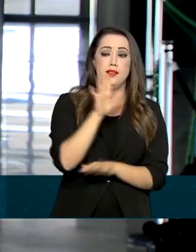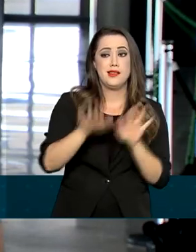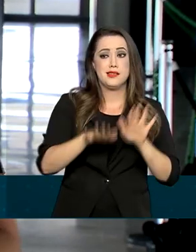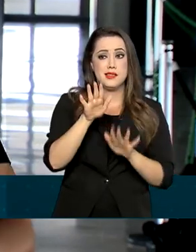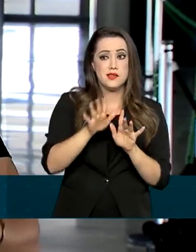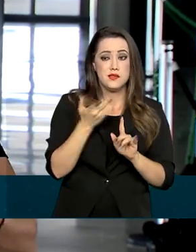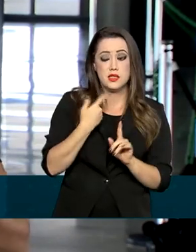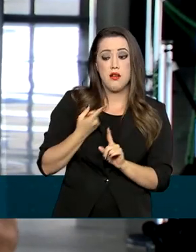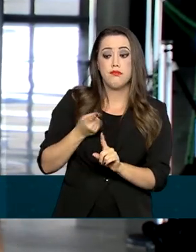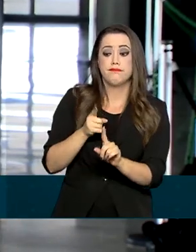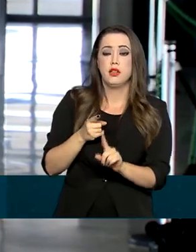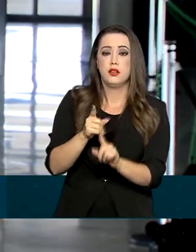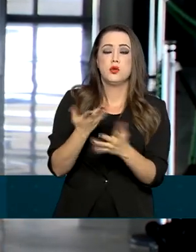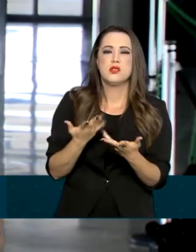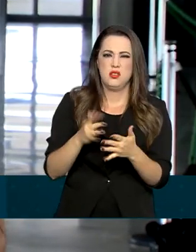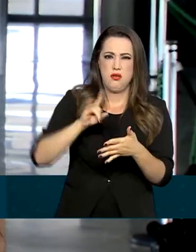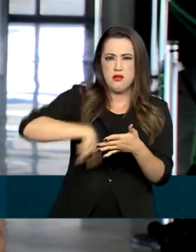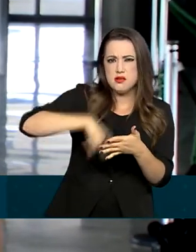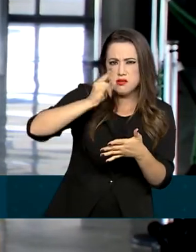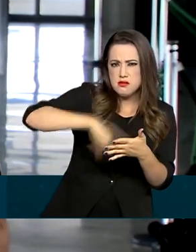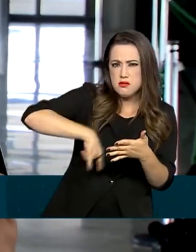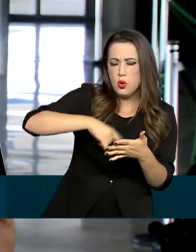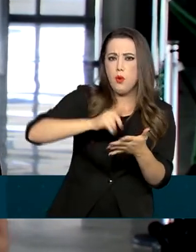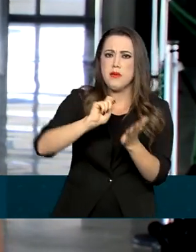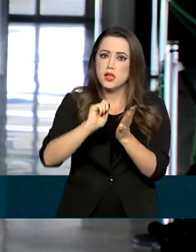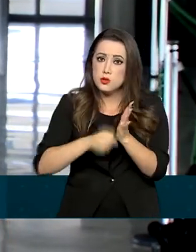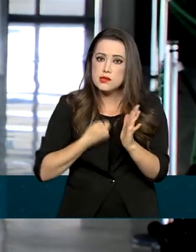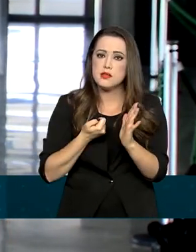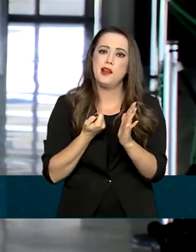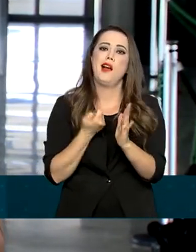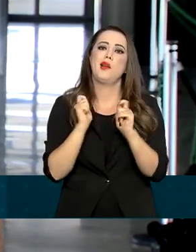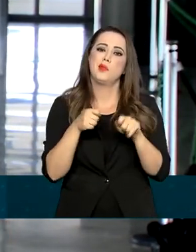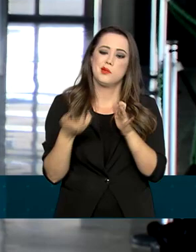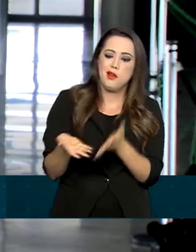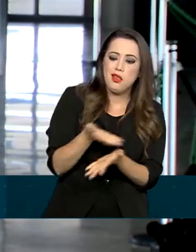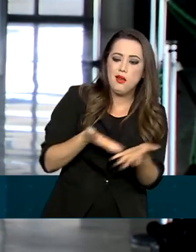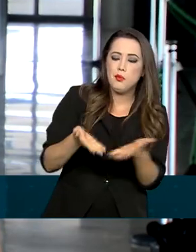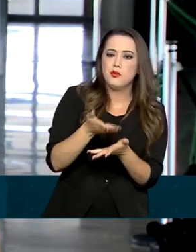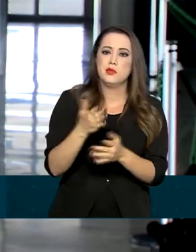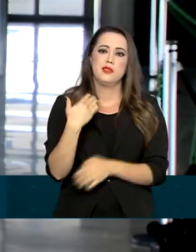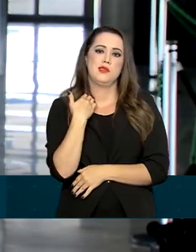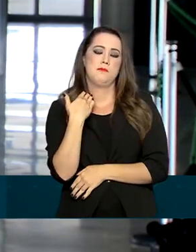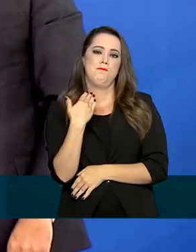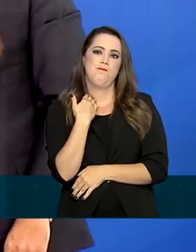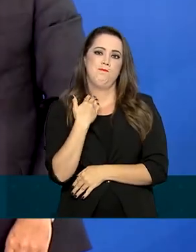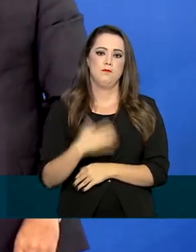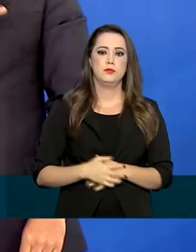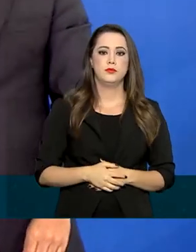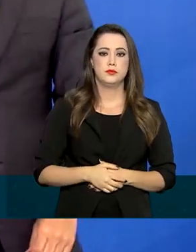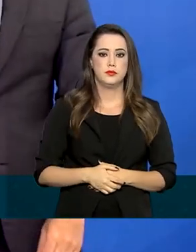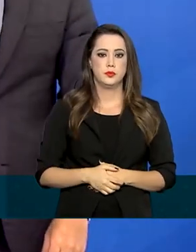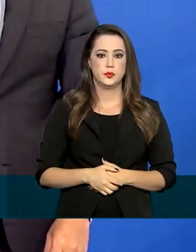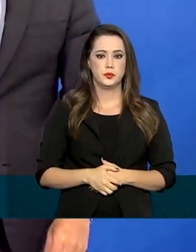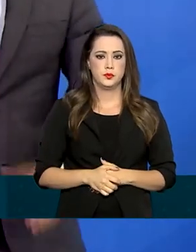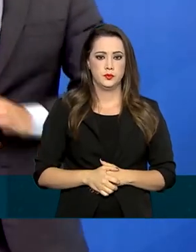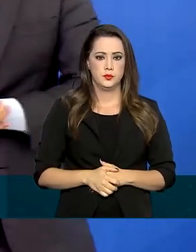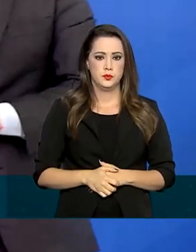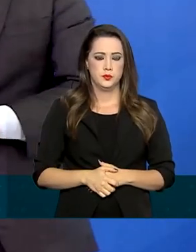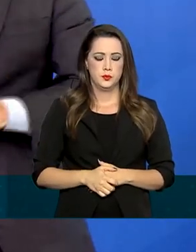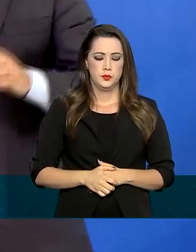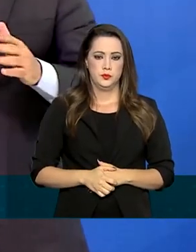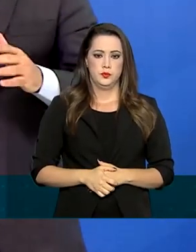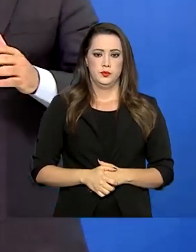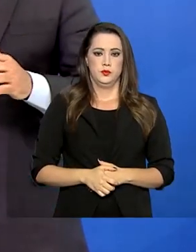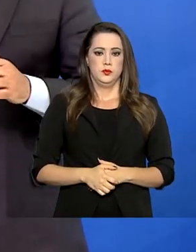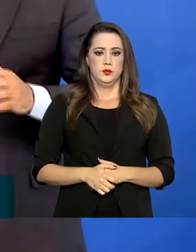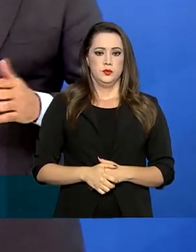induzidos a assinar documentos que permitem a movimentação indevida do patrimônio. Já estamos em várias cidades do